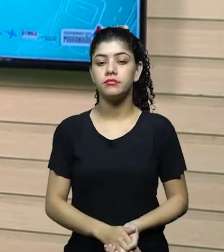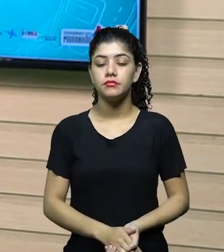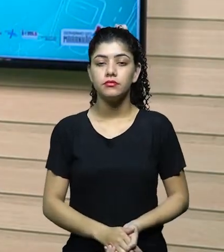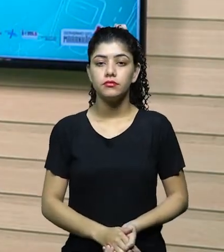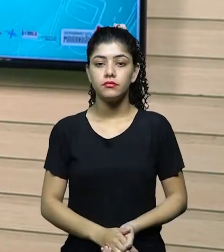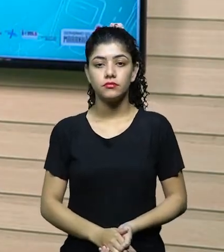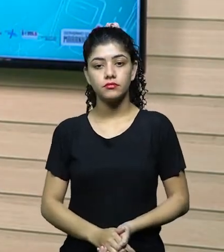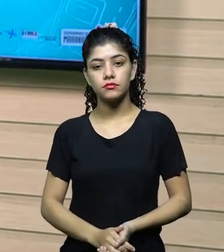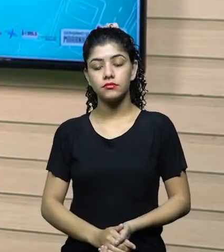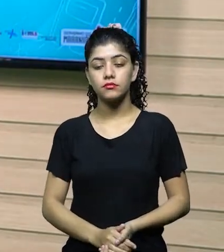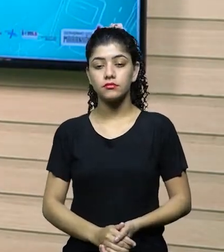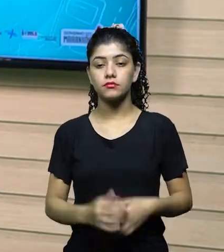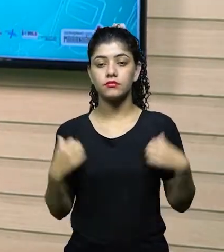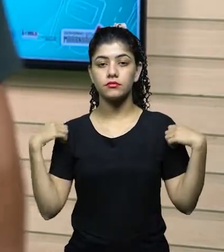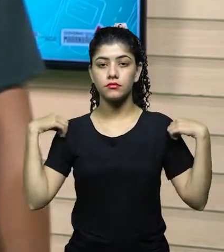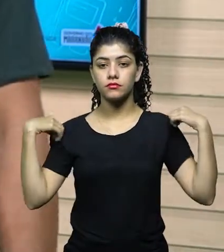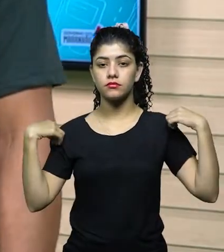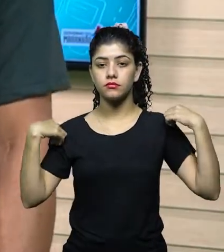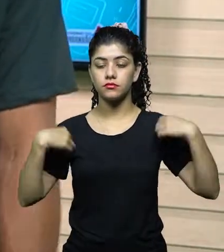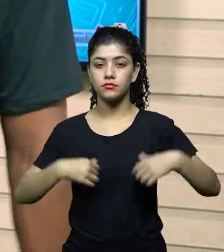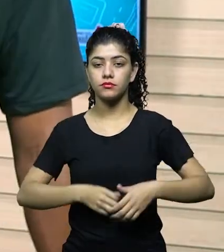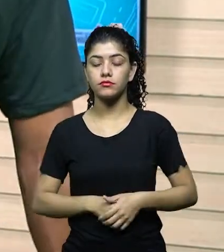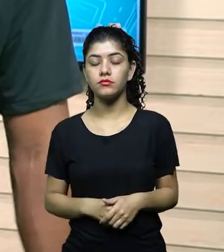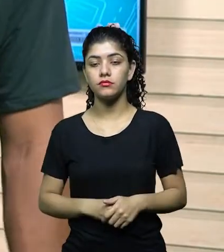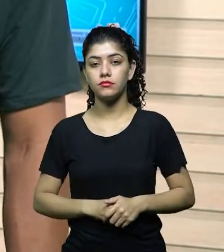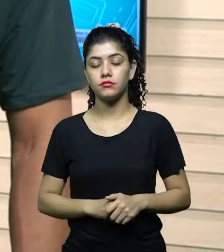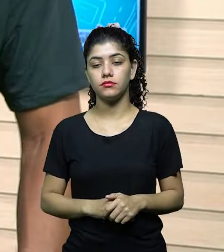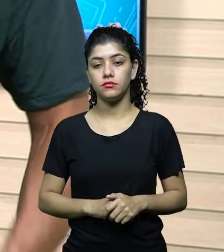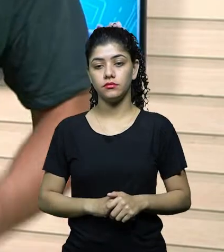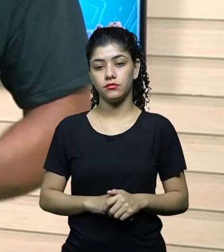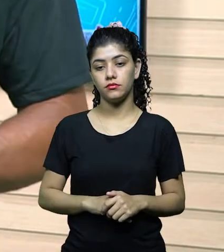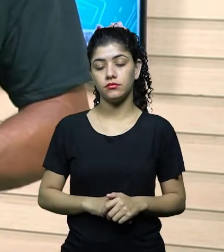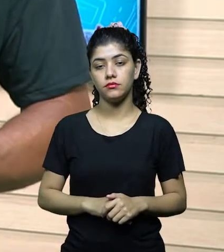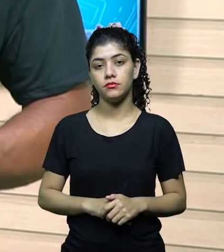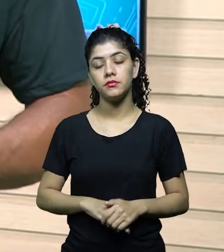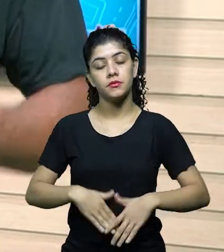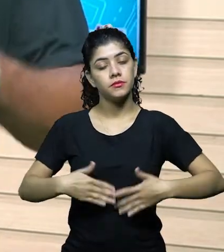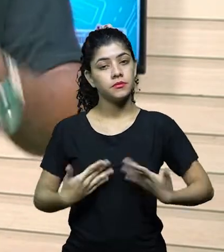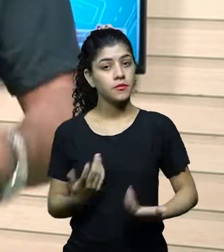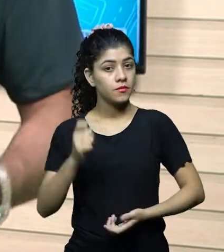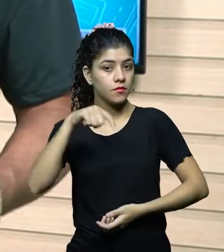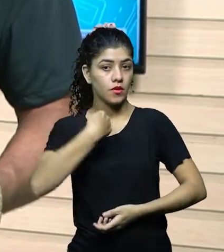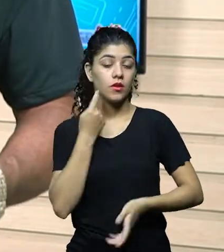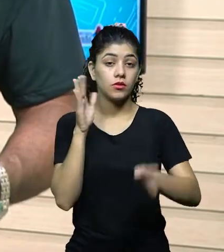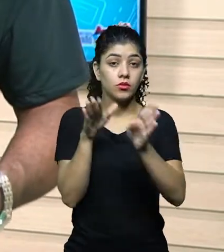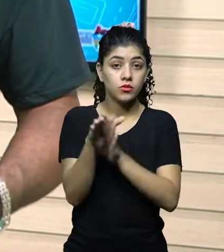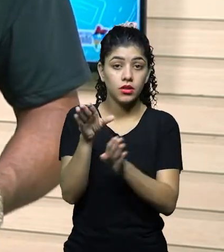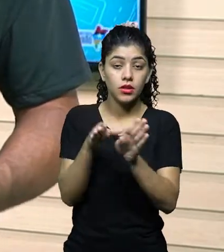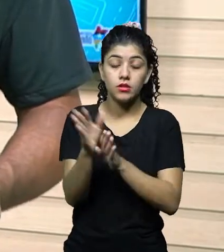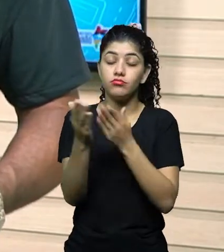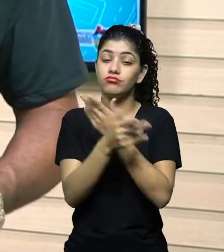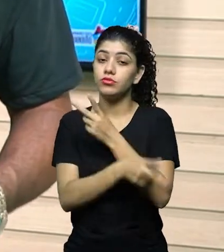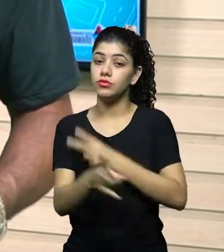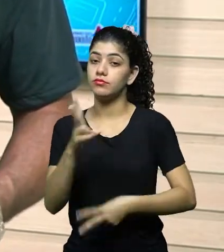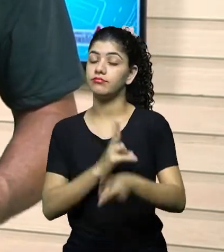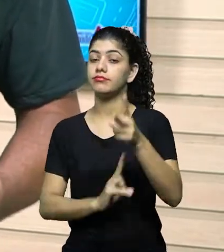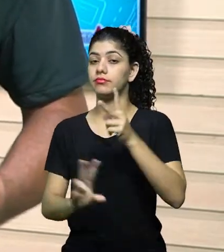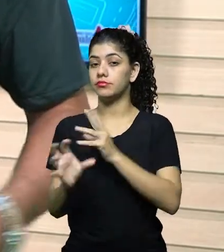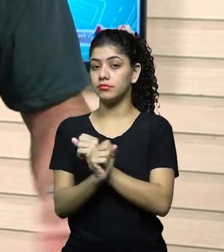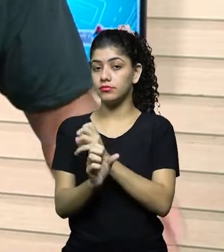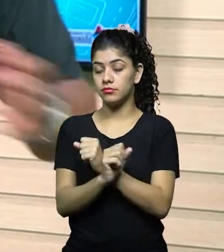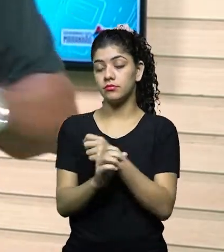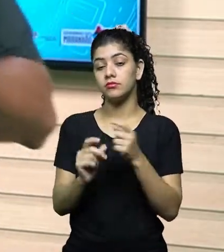seu bolso, né, no caso, a sua conta bancária. Então, a gente sempre aconselha, né, enquanto